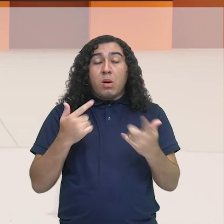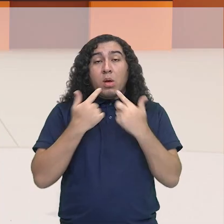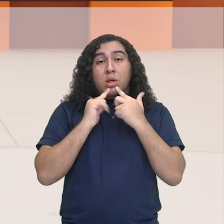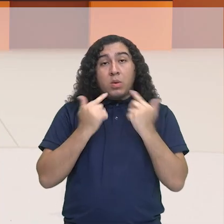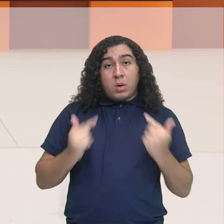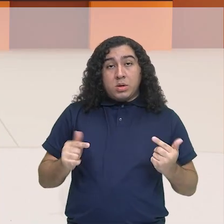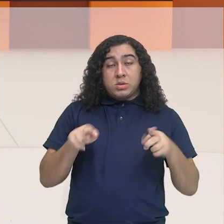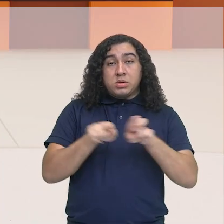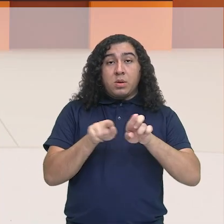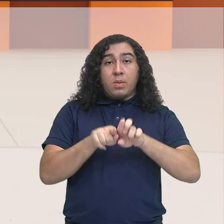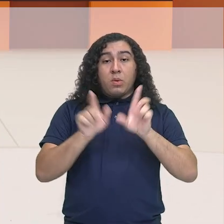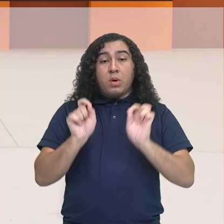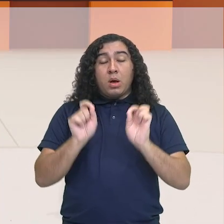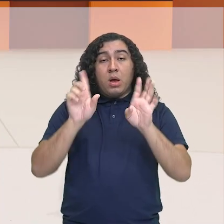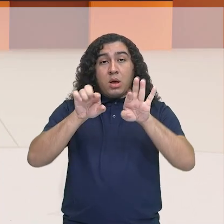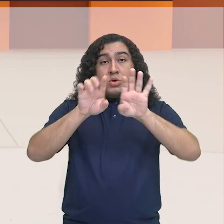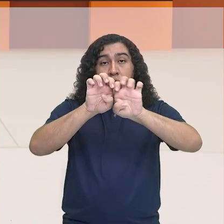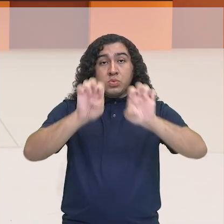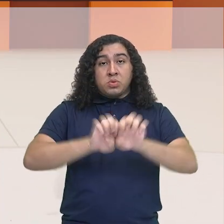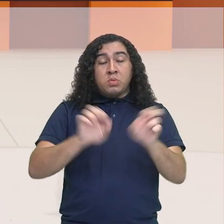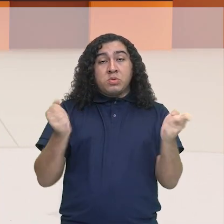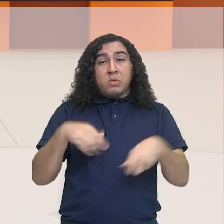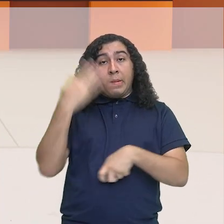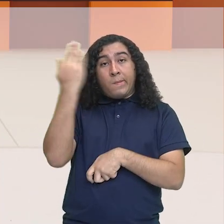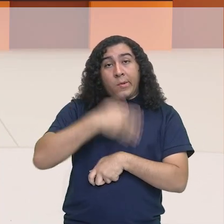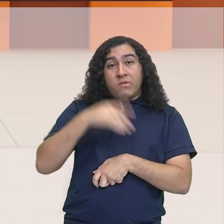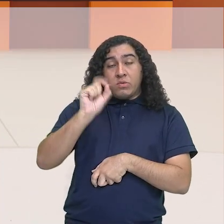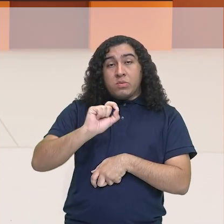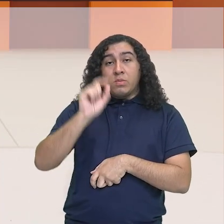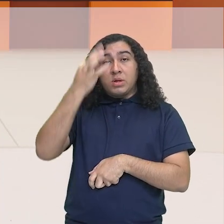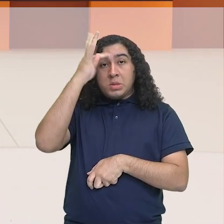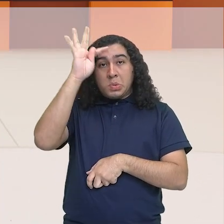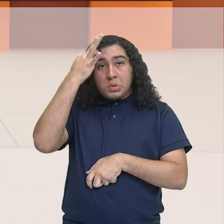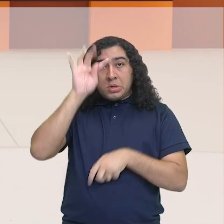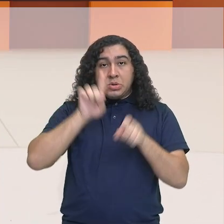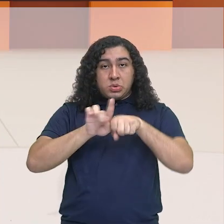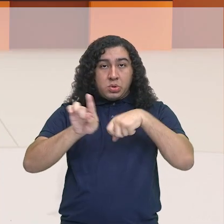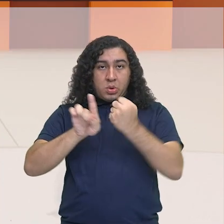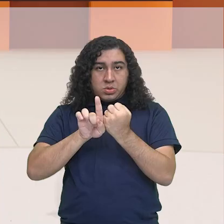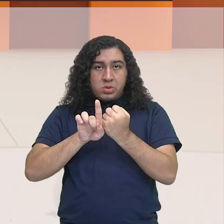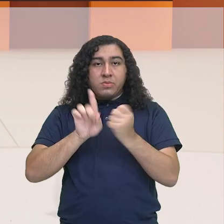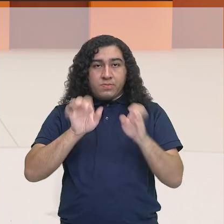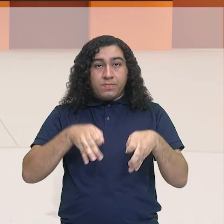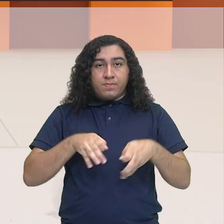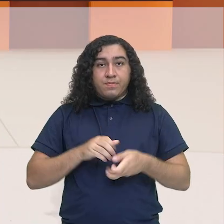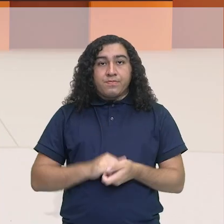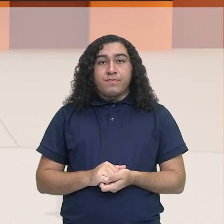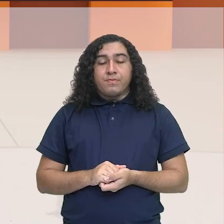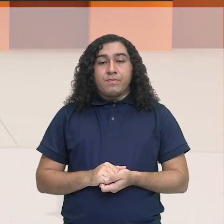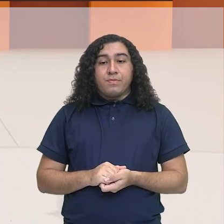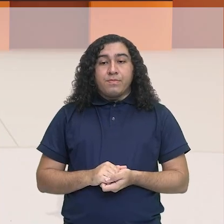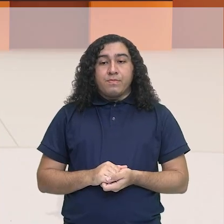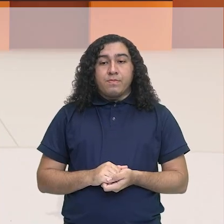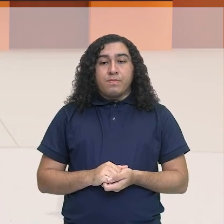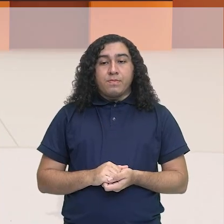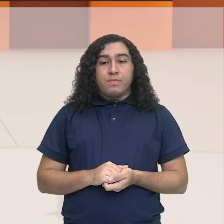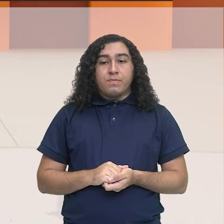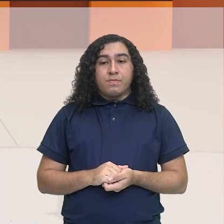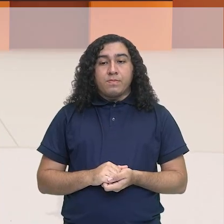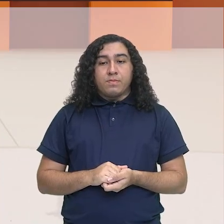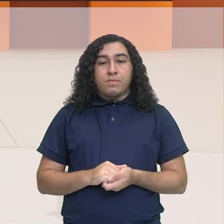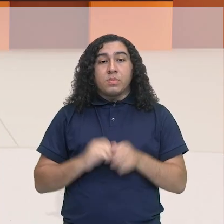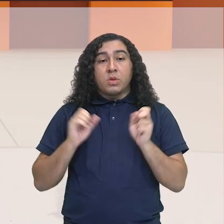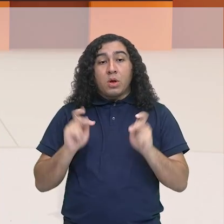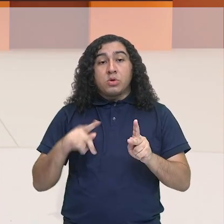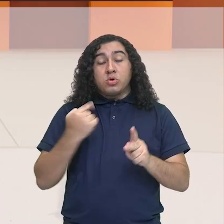linguagem e as formas para comprovar uma teoria sociológica, certo? Muito bem, e aí nós vamos ver